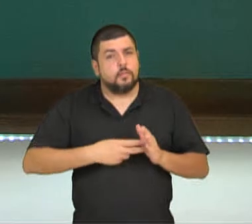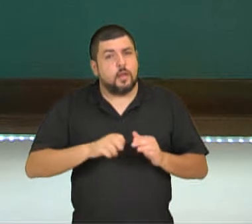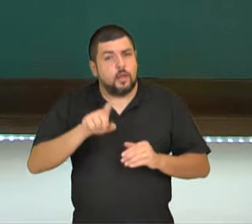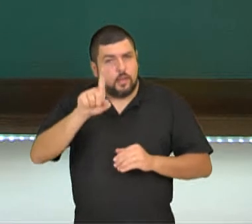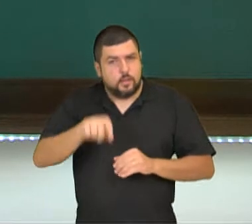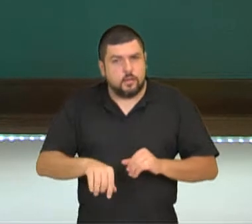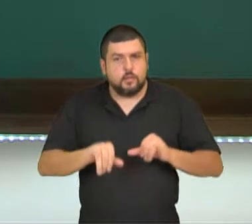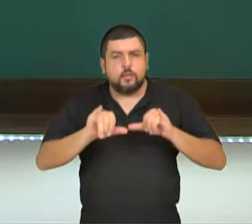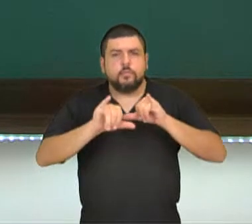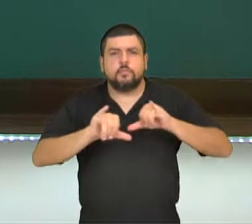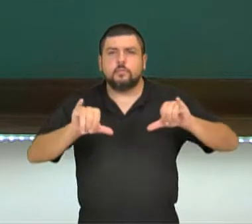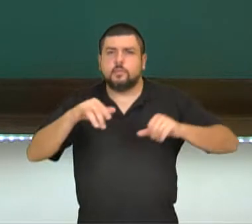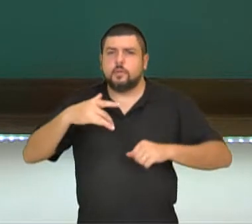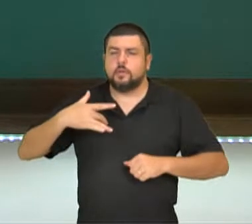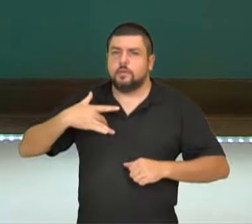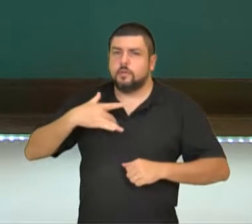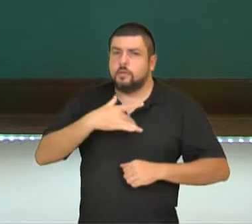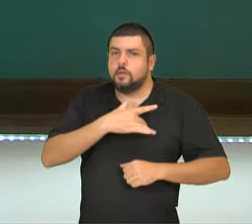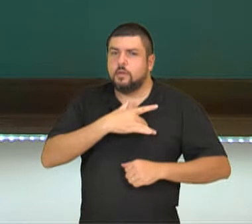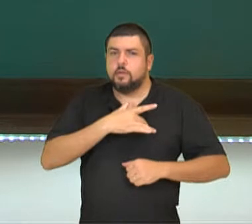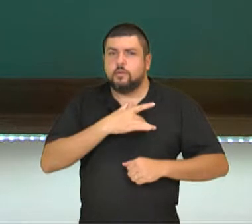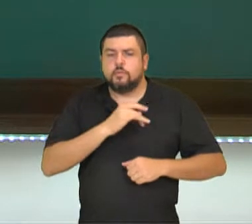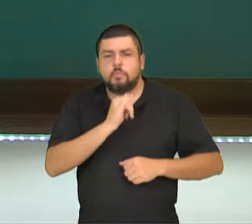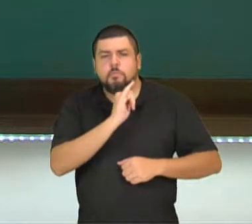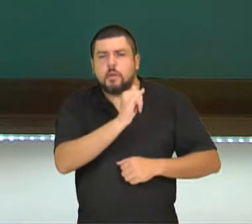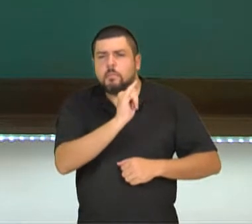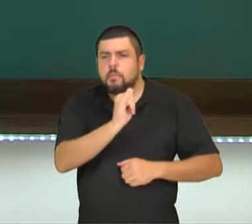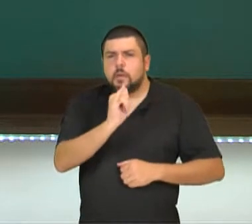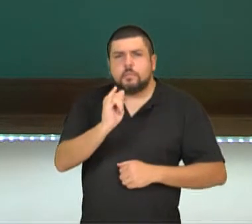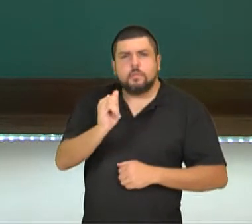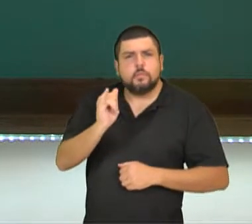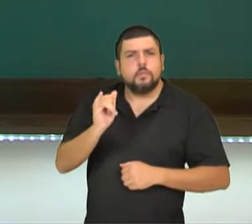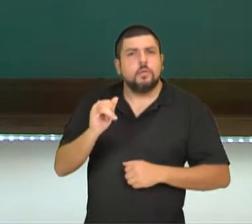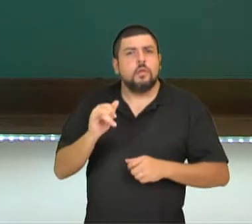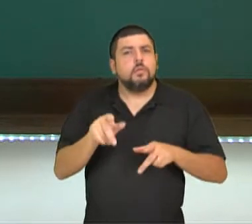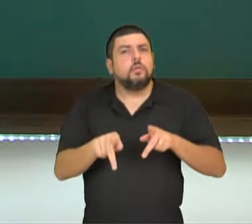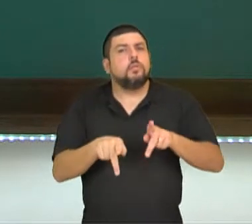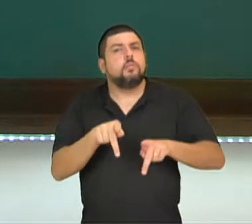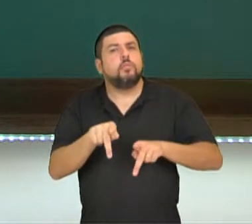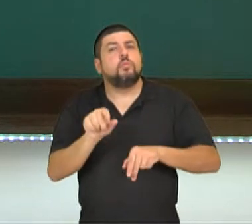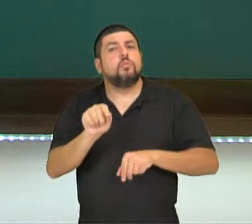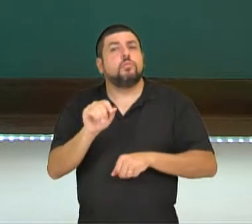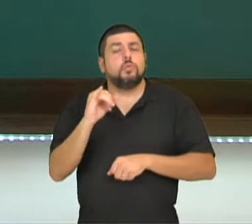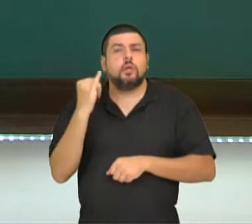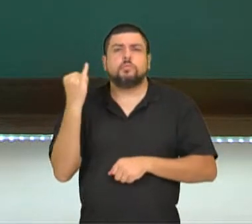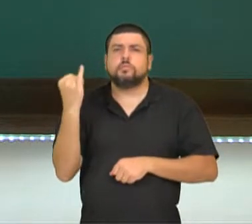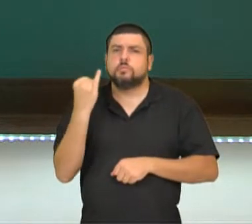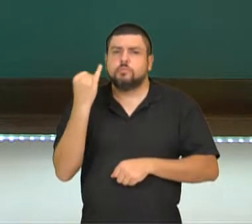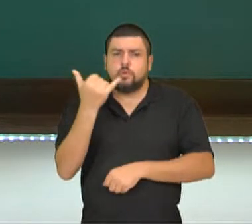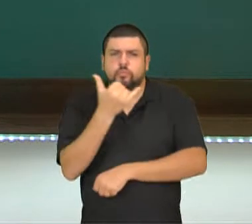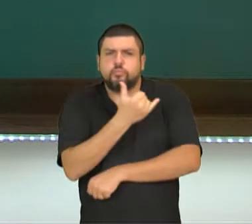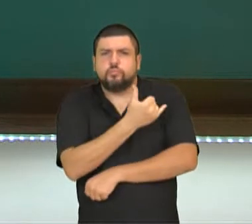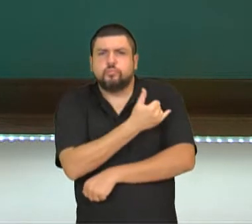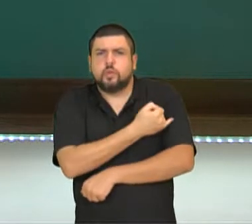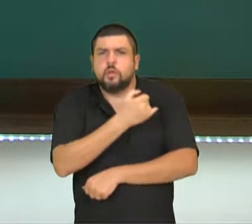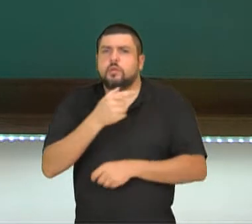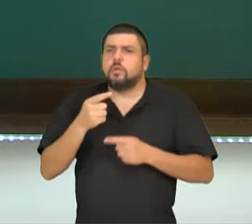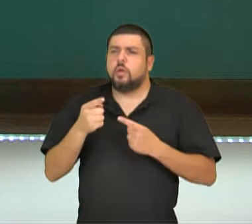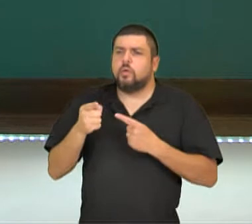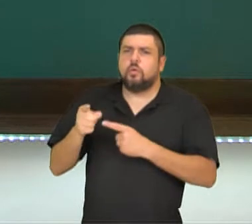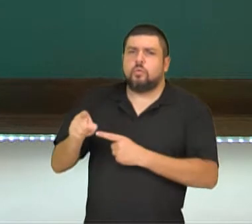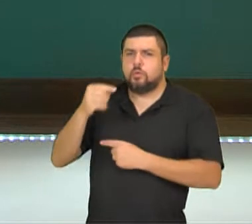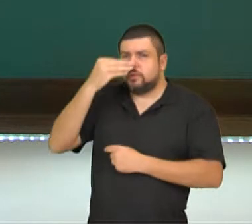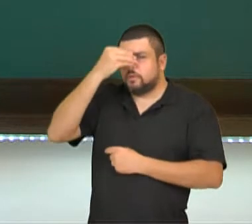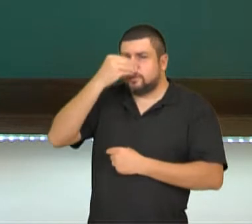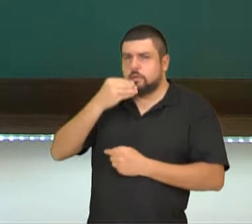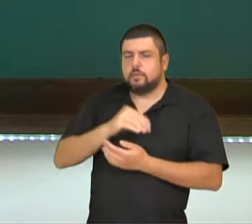saúde que ela está informando e conscientizando a população da importância da gripe. Então, como ela está nesse processo